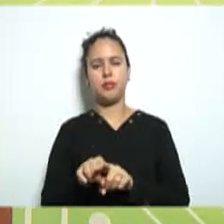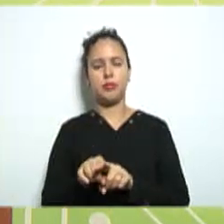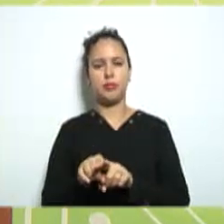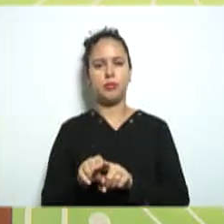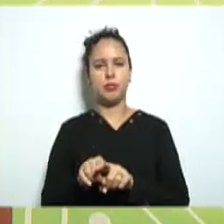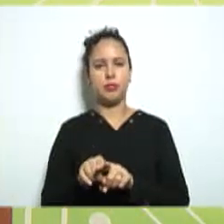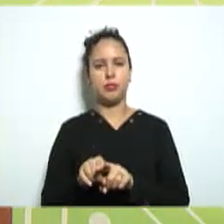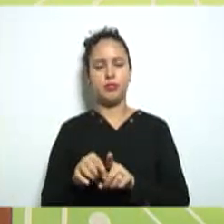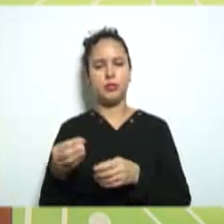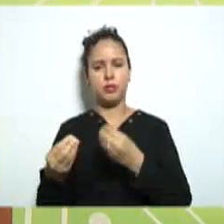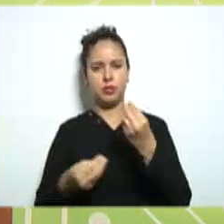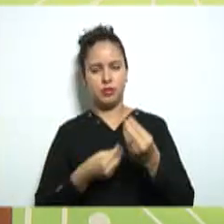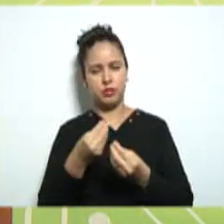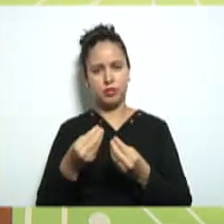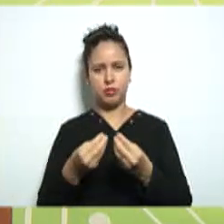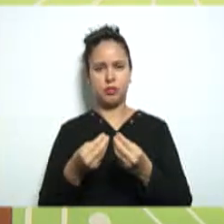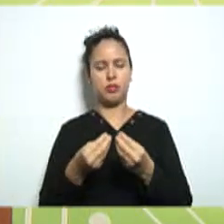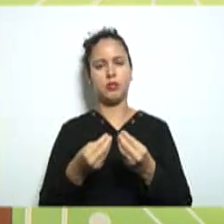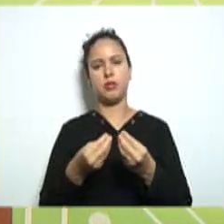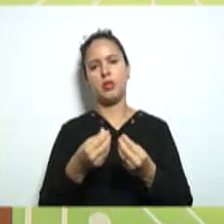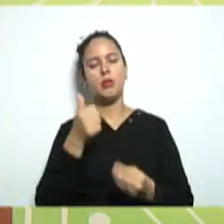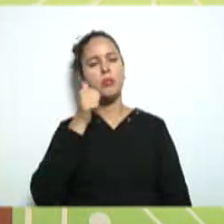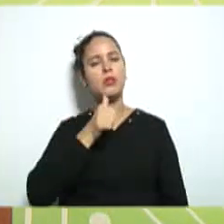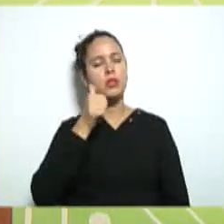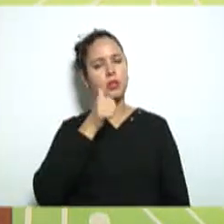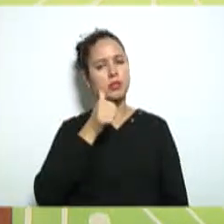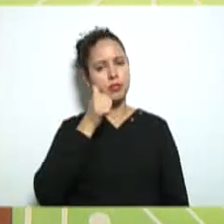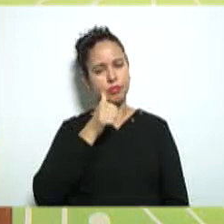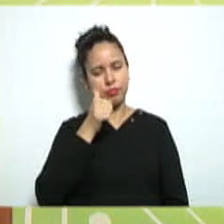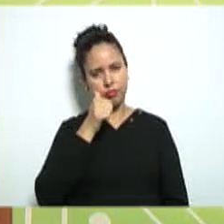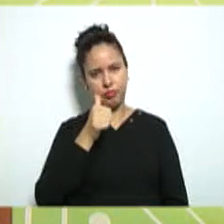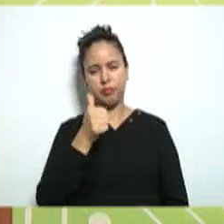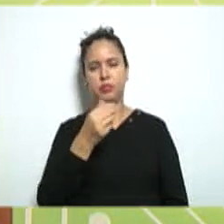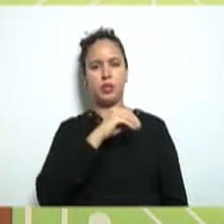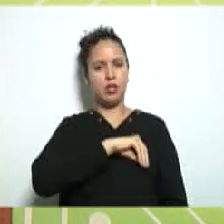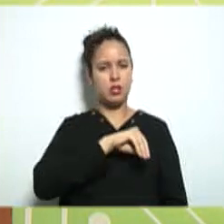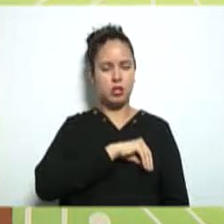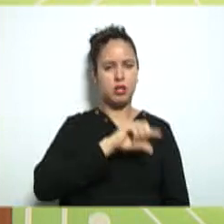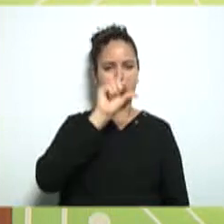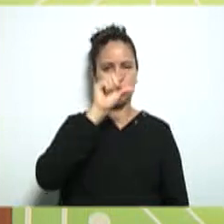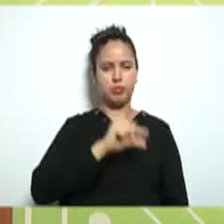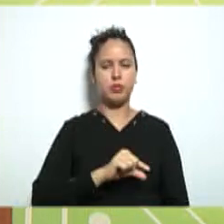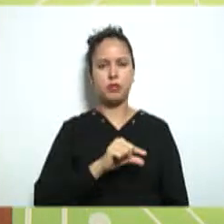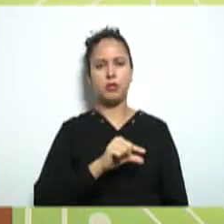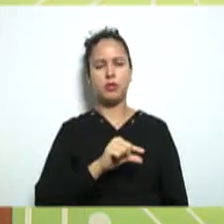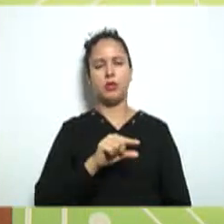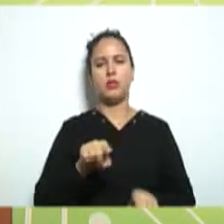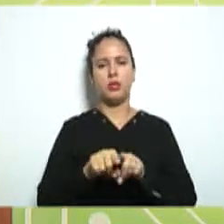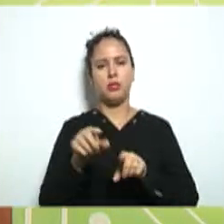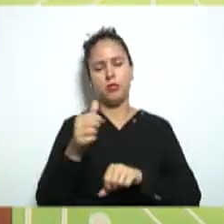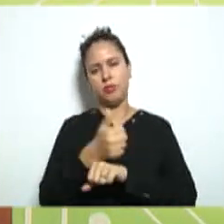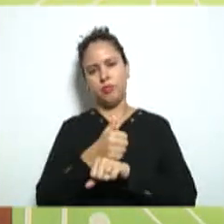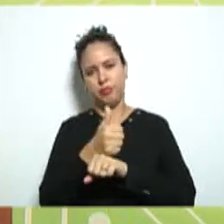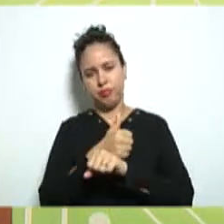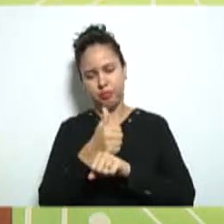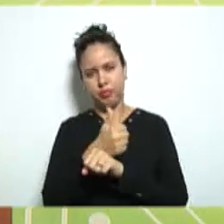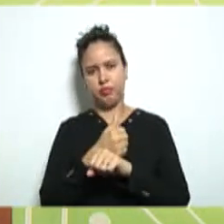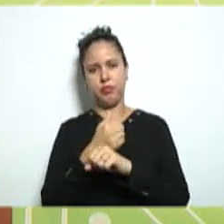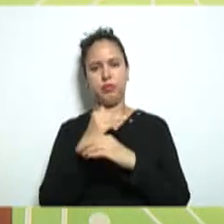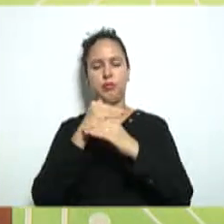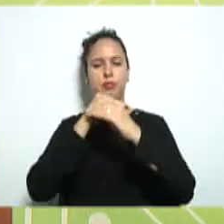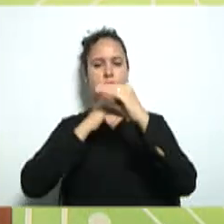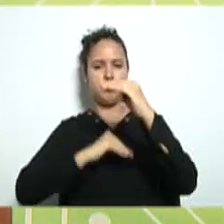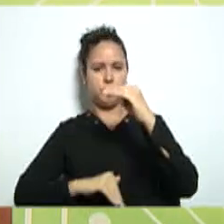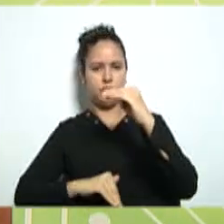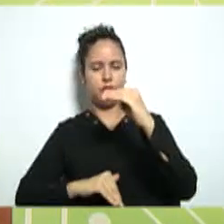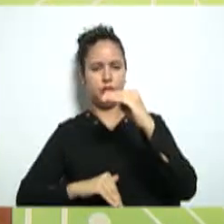trabalho de forma que é menos vantajoso para a mulher, de forma que a mulher ocupe os cargos mais subalternos e receba os